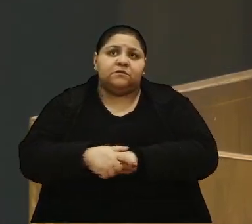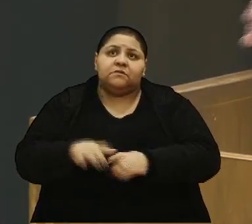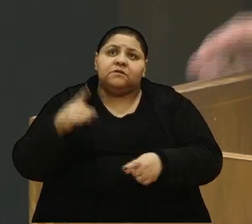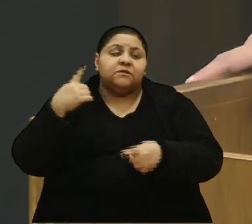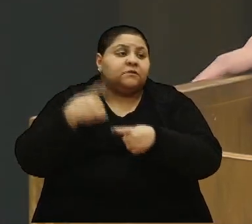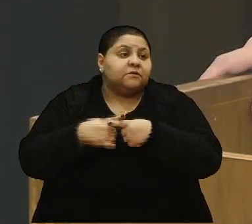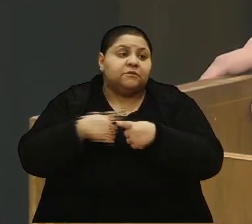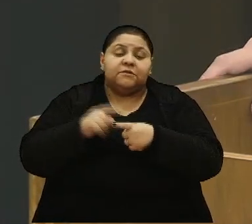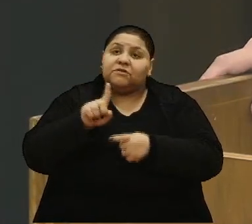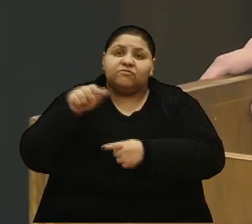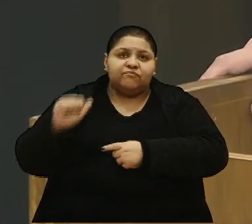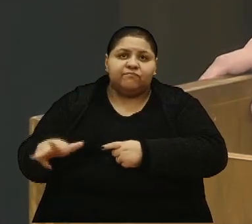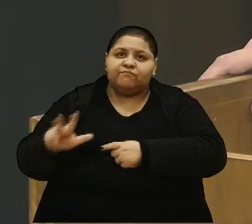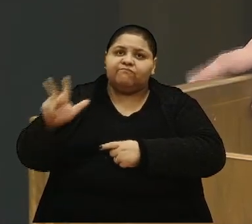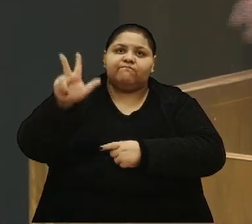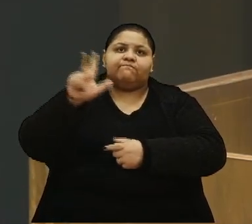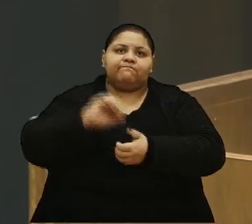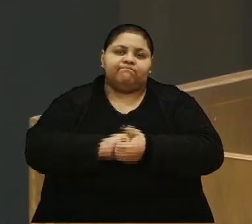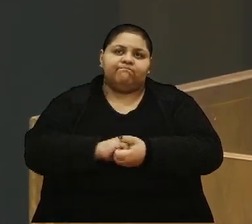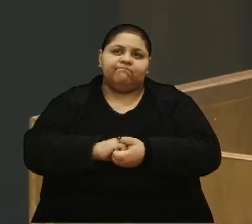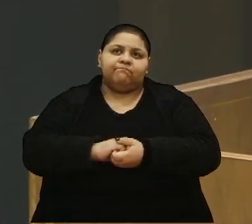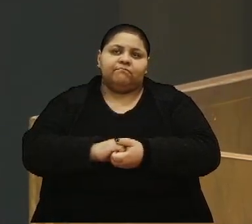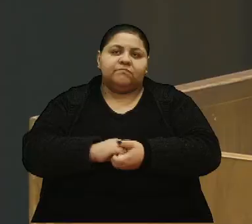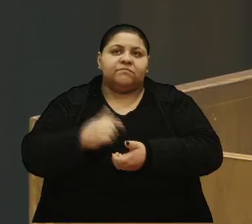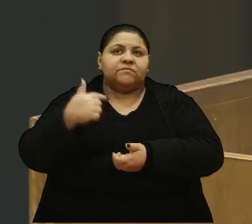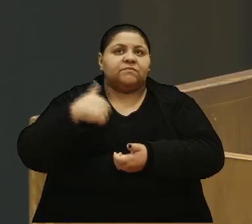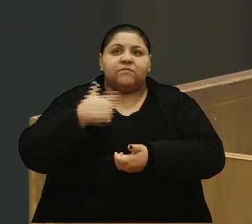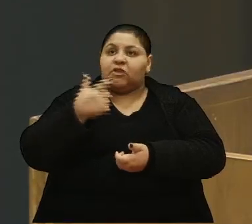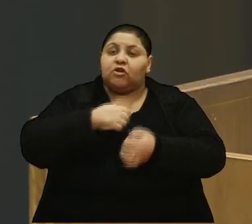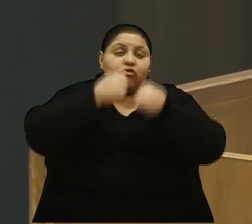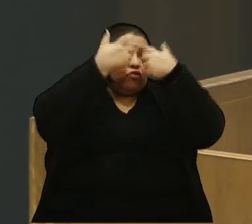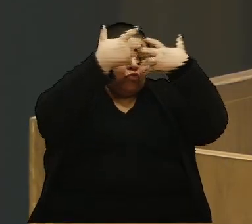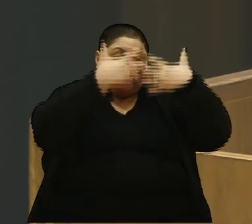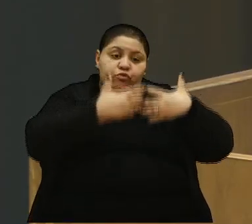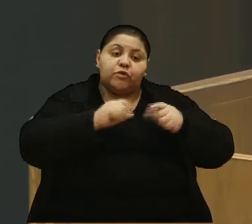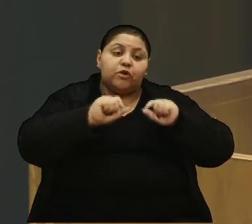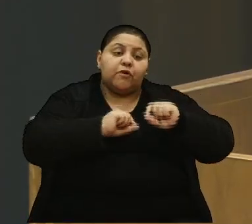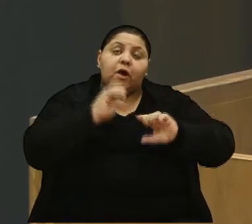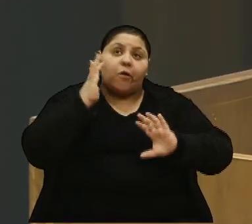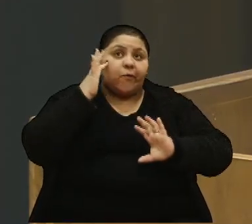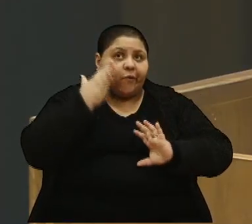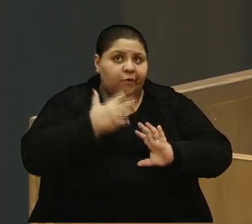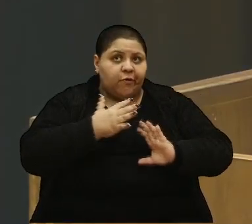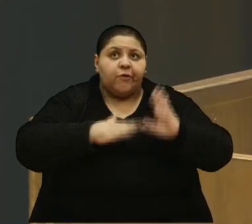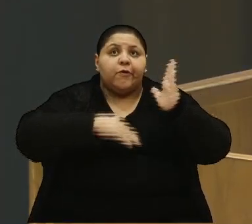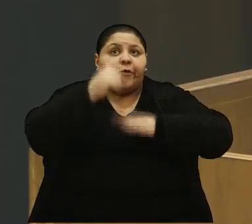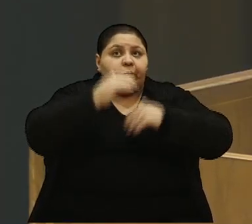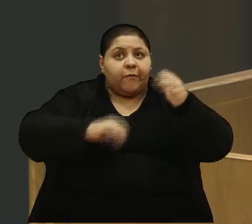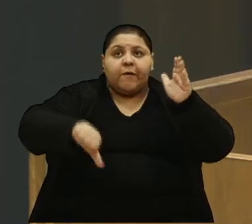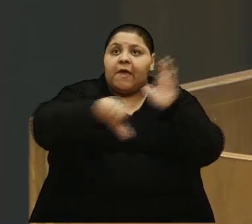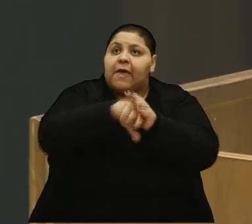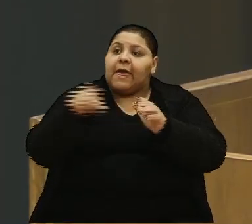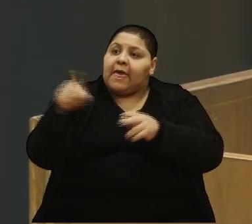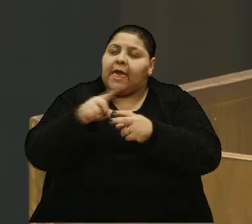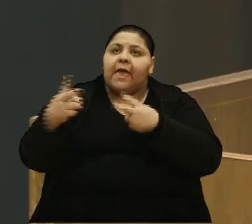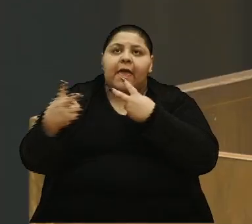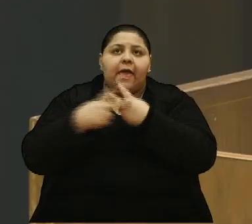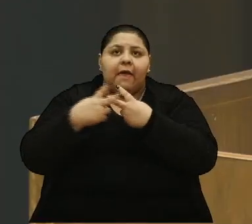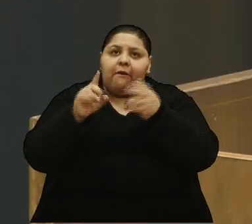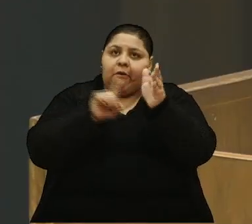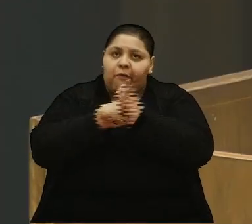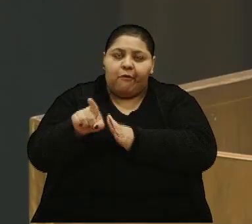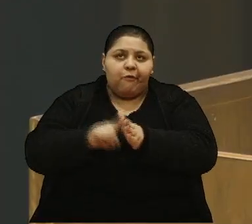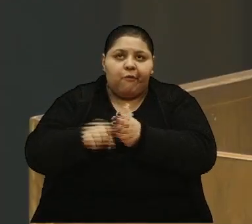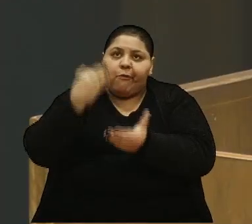pouco valorizadas. E eu não estou justificando o fato. Quem pratica crime é cadeia. Investiga devido